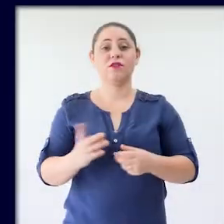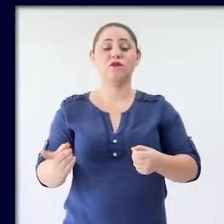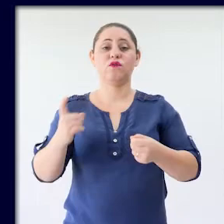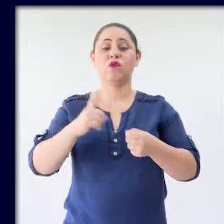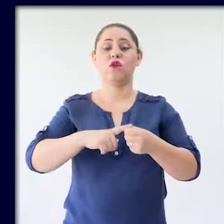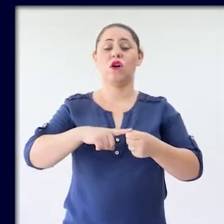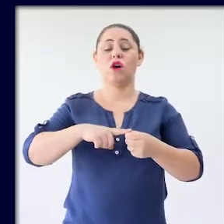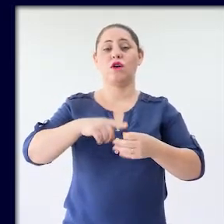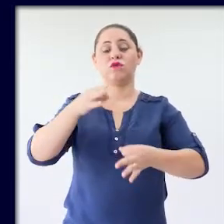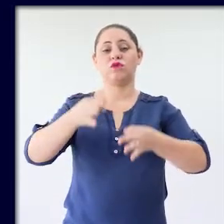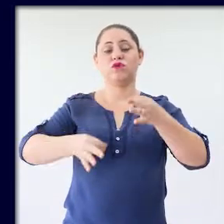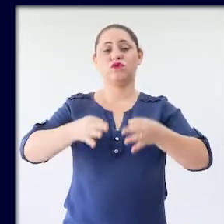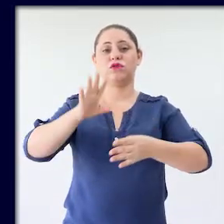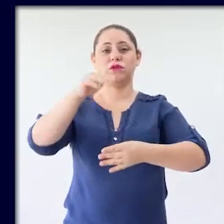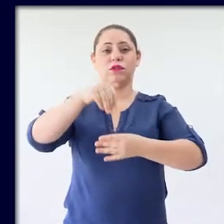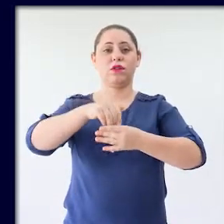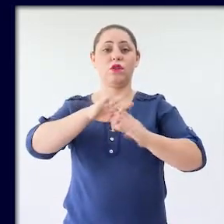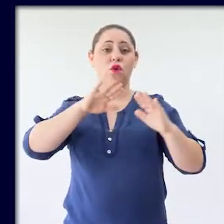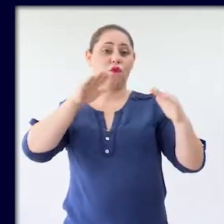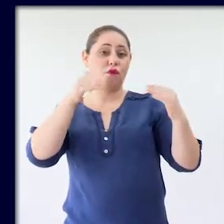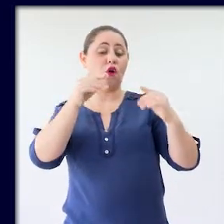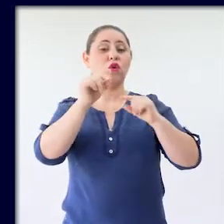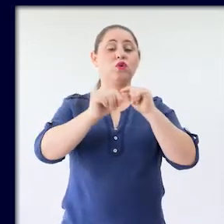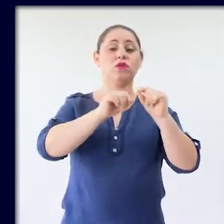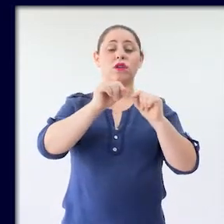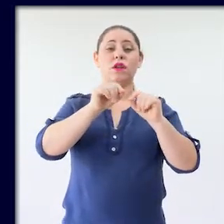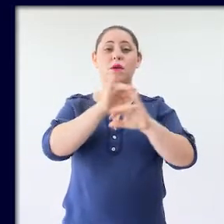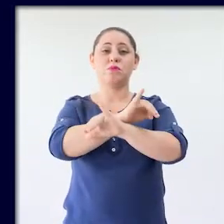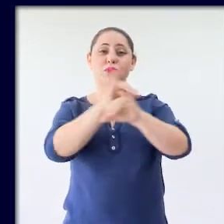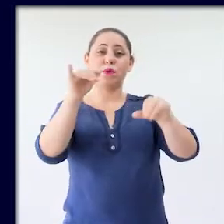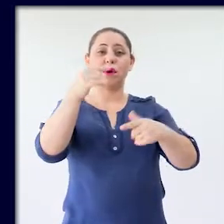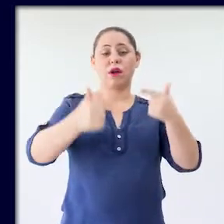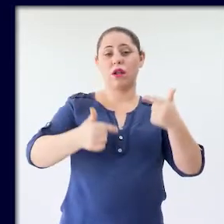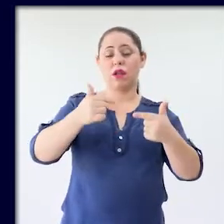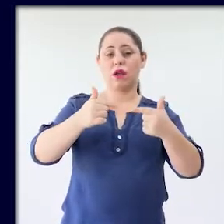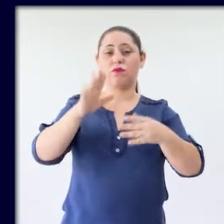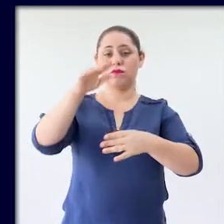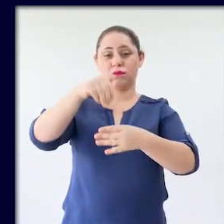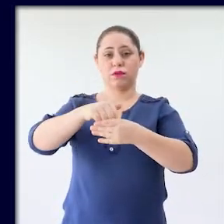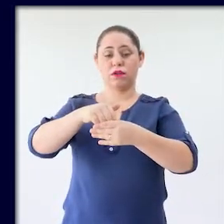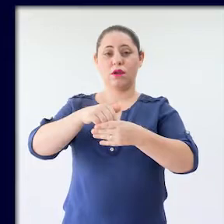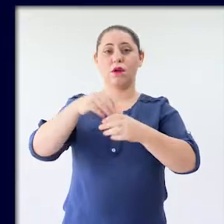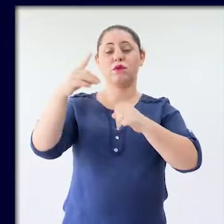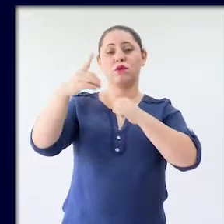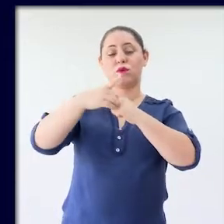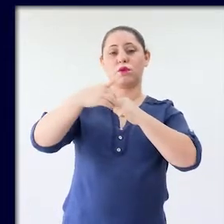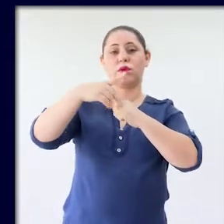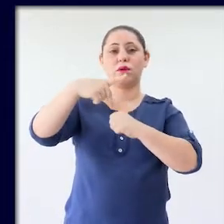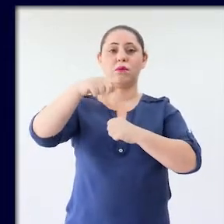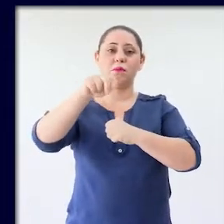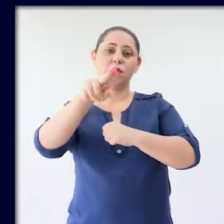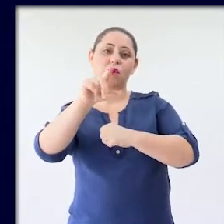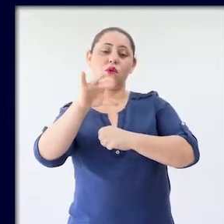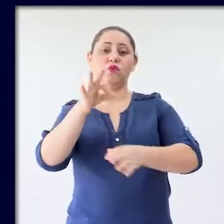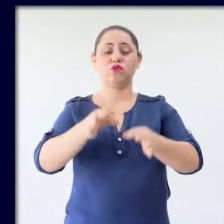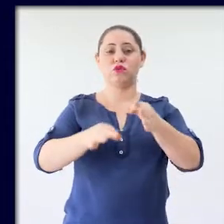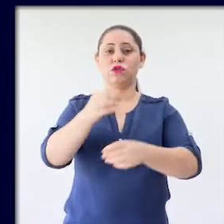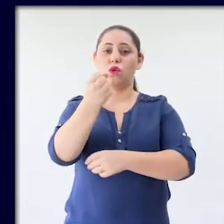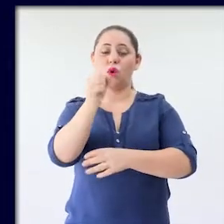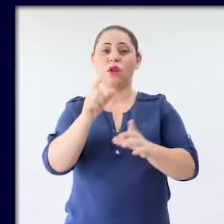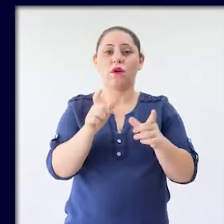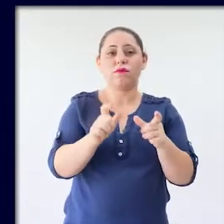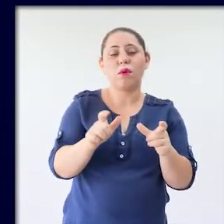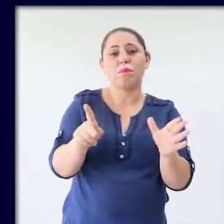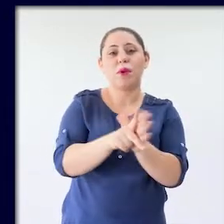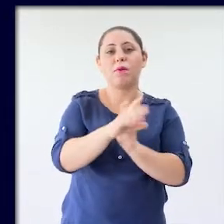Voltamos com Justiça Eleitoral em Foco de hoje, que está tratando sobre propaganda eleitoral. Eu estou com o Dr. Paulo Afonso de Oliveira, ele que é juiz da 8ª Zona